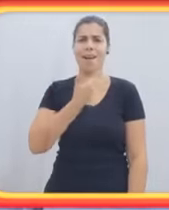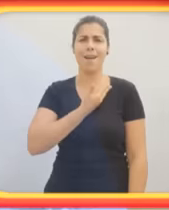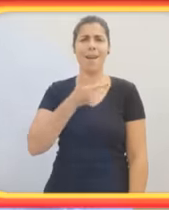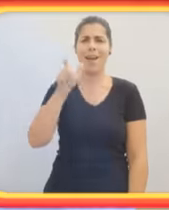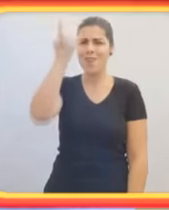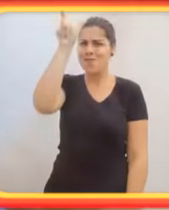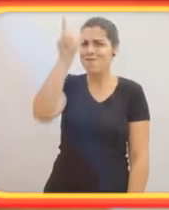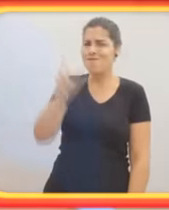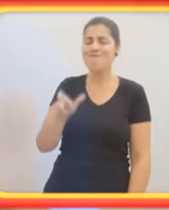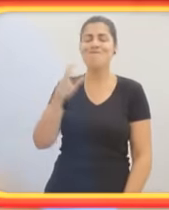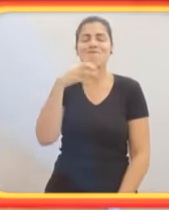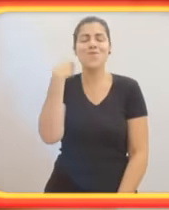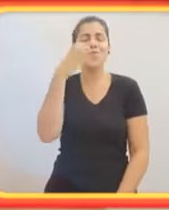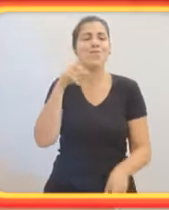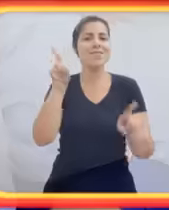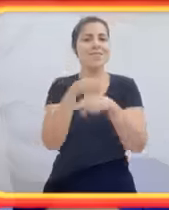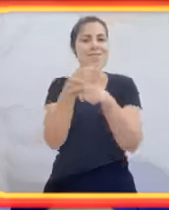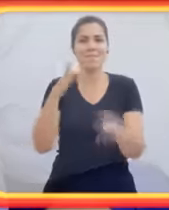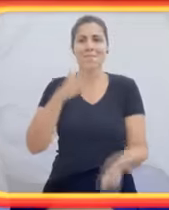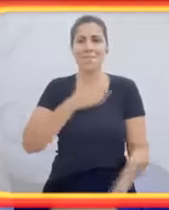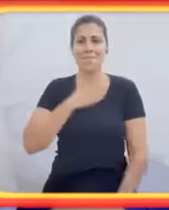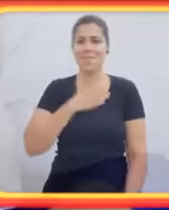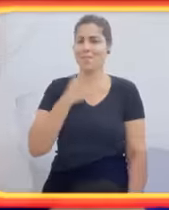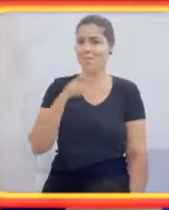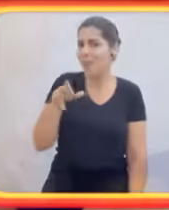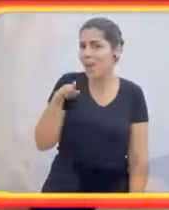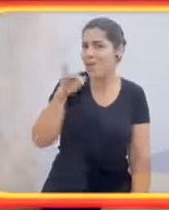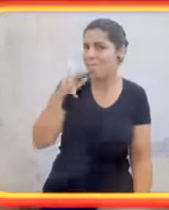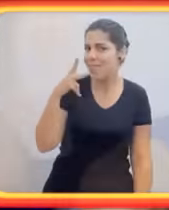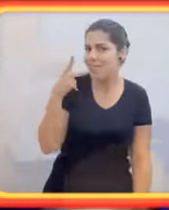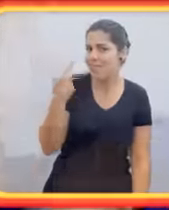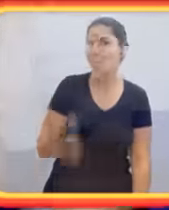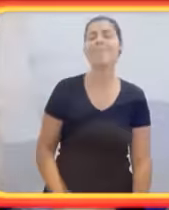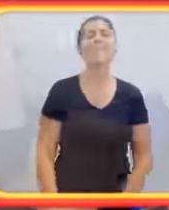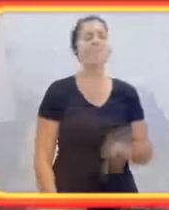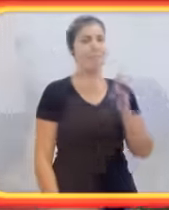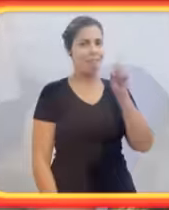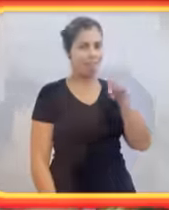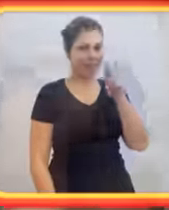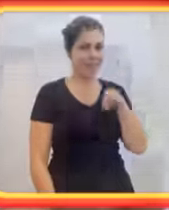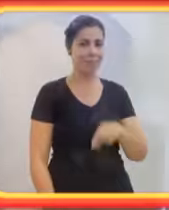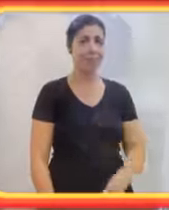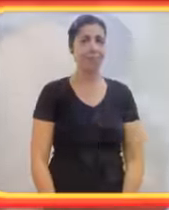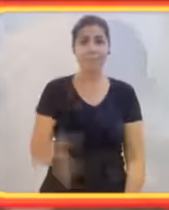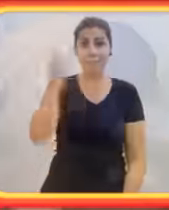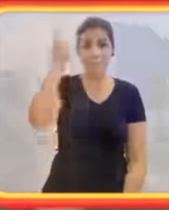Sérgio. Binho, vem cá! Senta aqui, Binho é meu meu querido. amigo, ele é